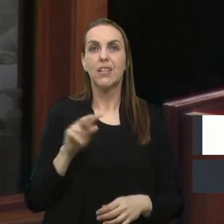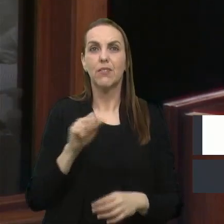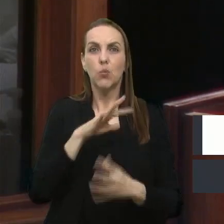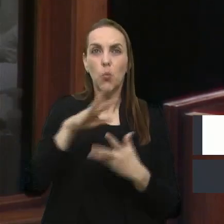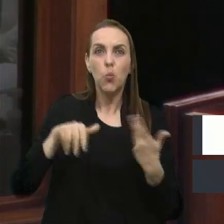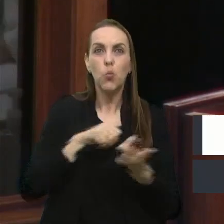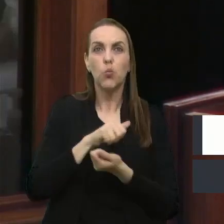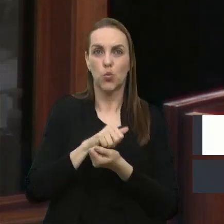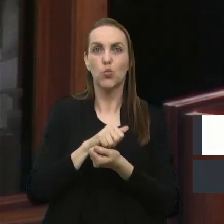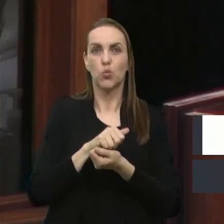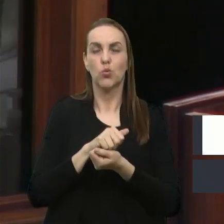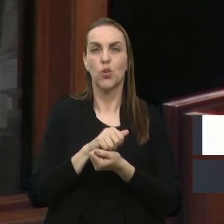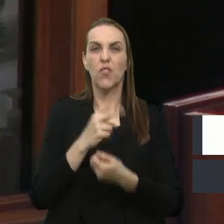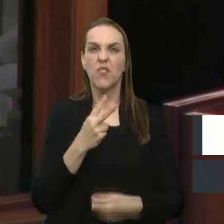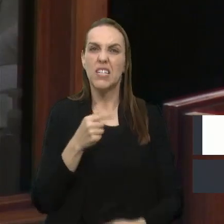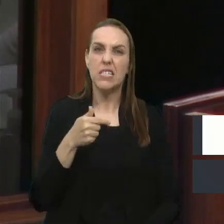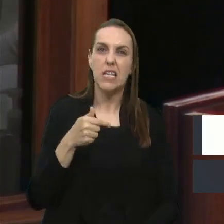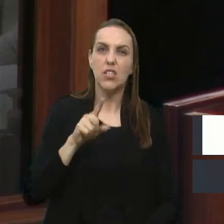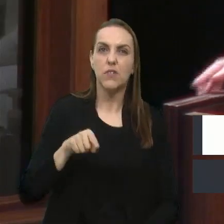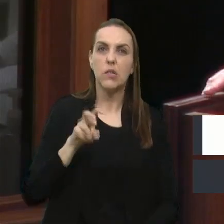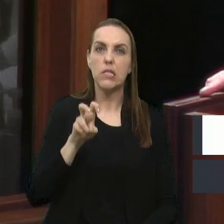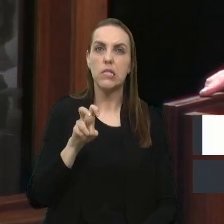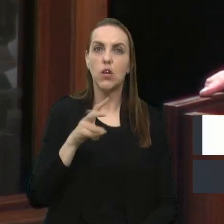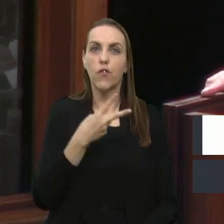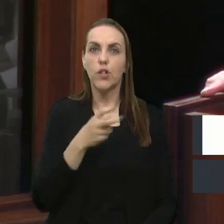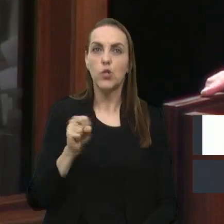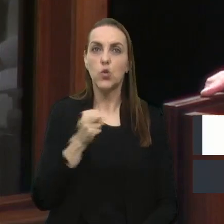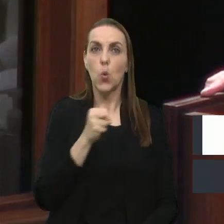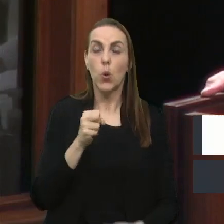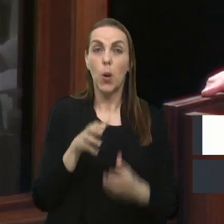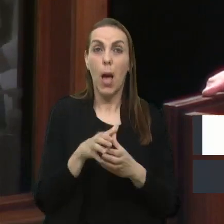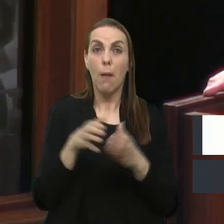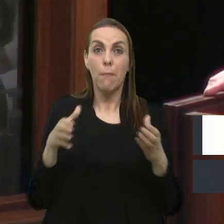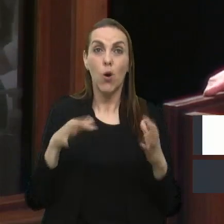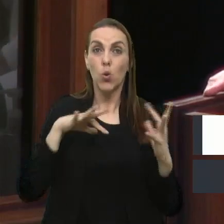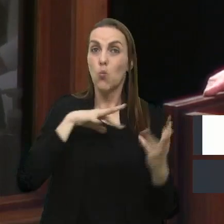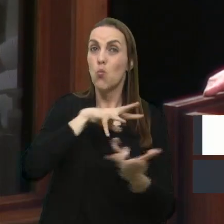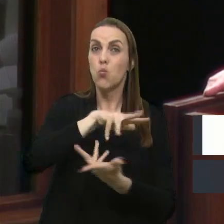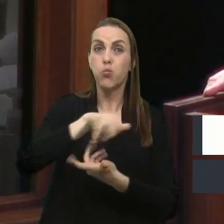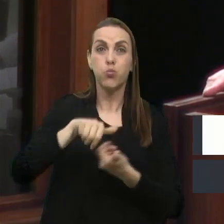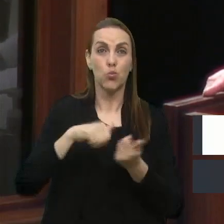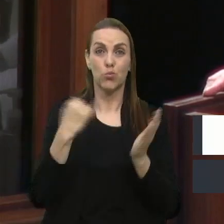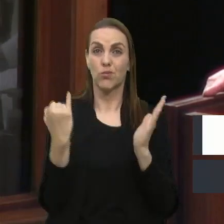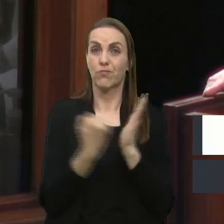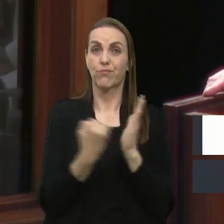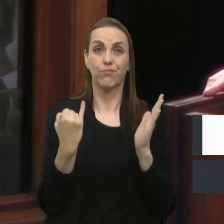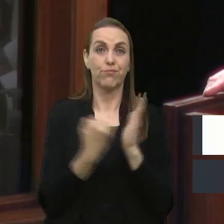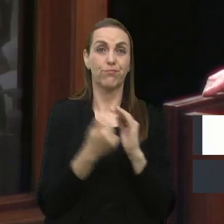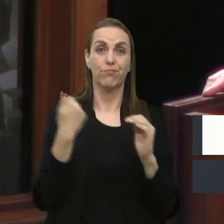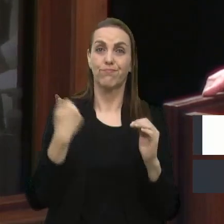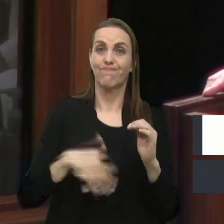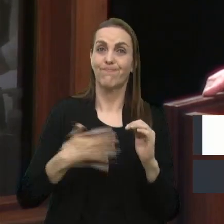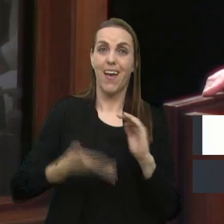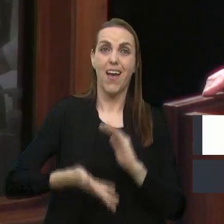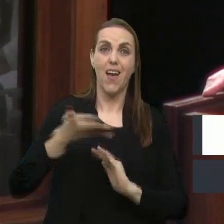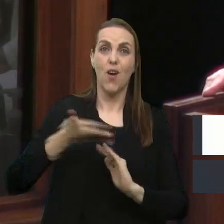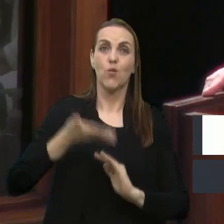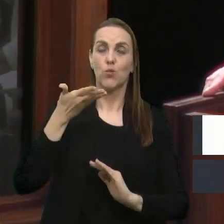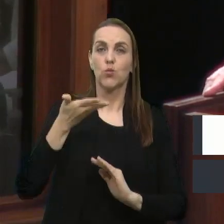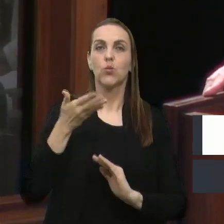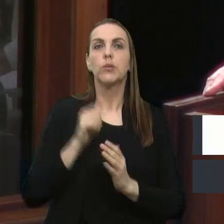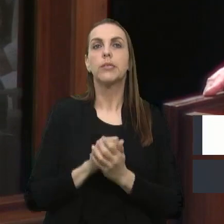27,5%, 28%. Será a maior carga tributária do mundo no Brasil. E, por outro lado, o